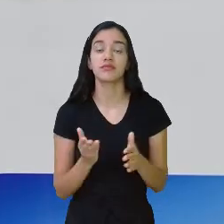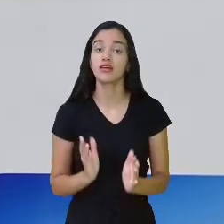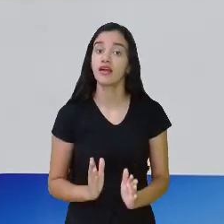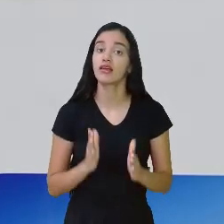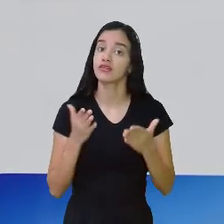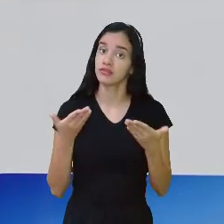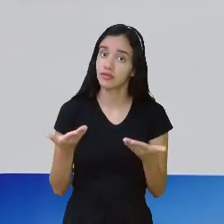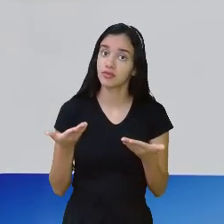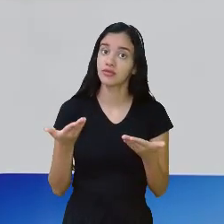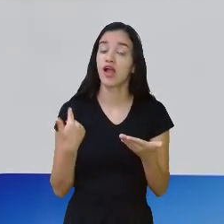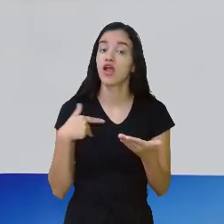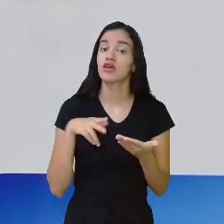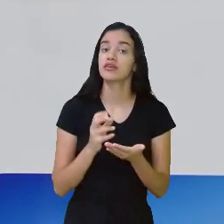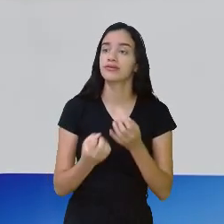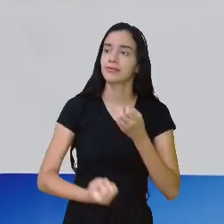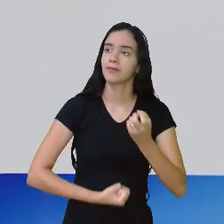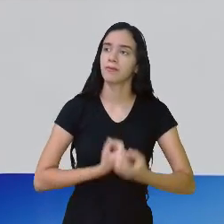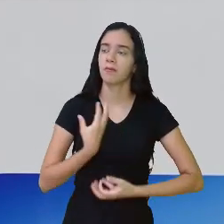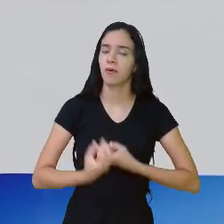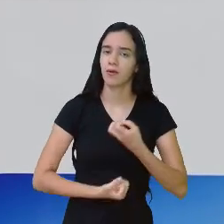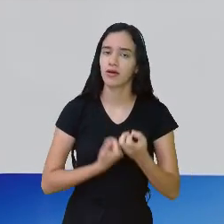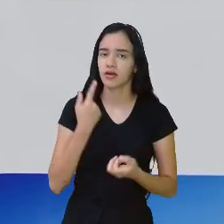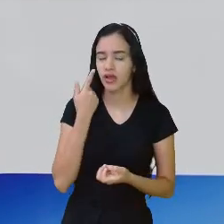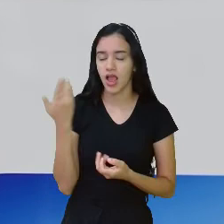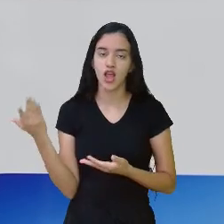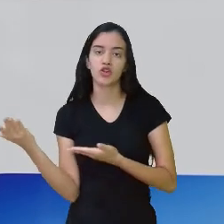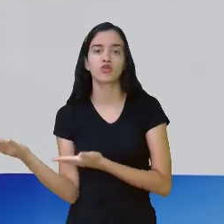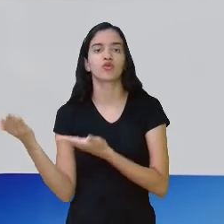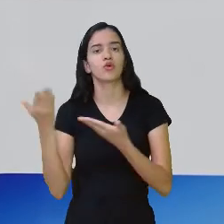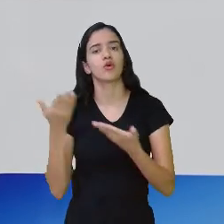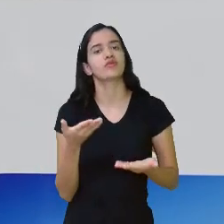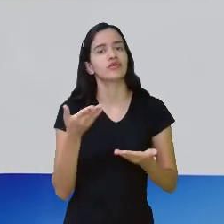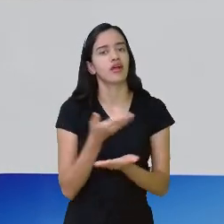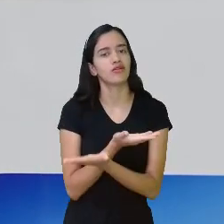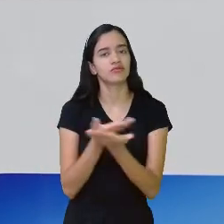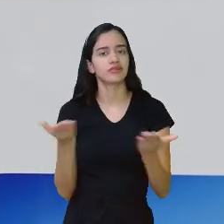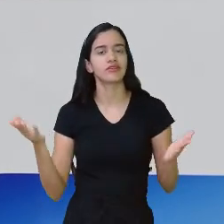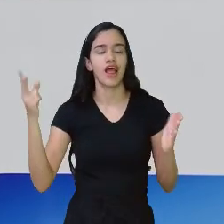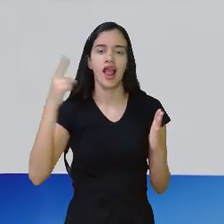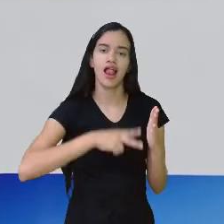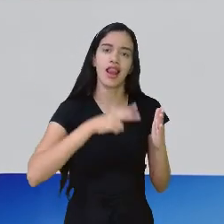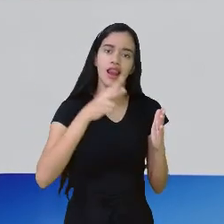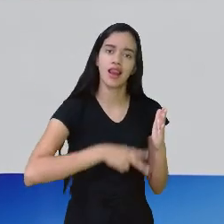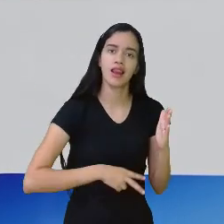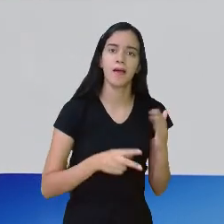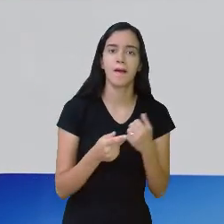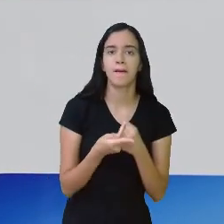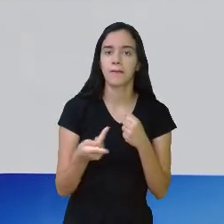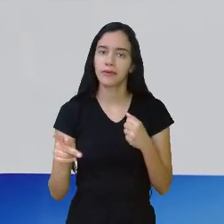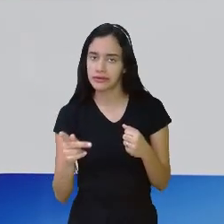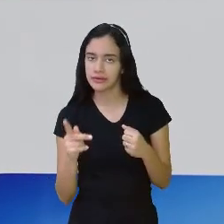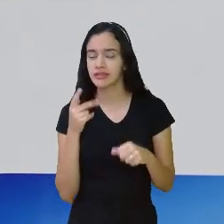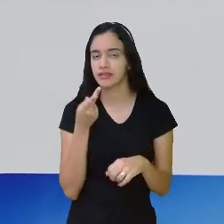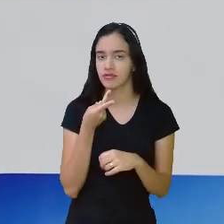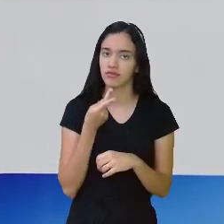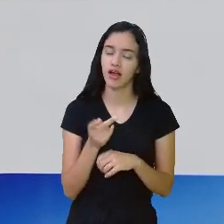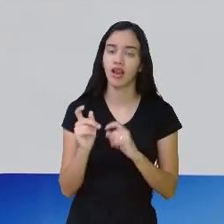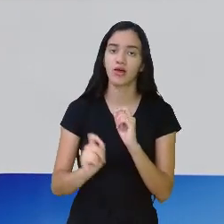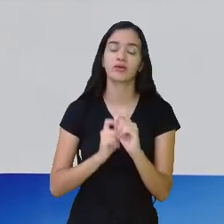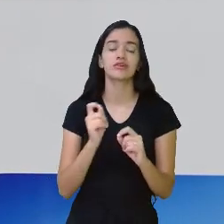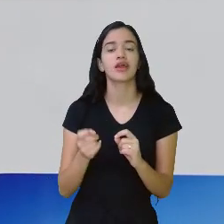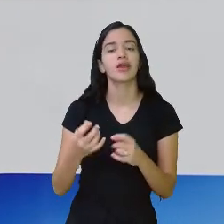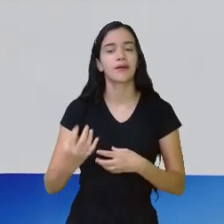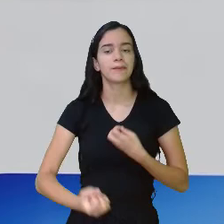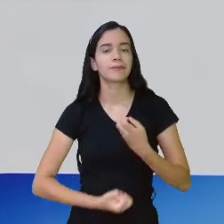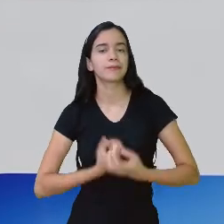Então, este poema aí, ele convida você a ler poesias. E ele diz que